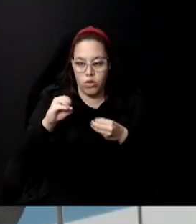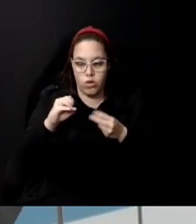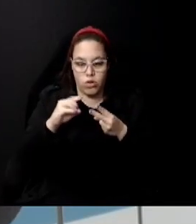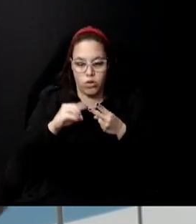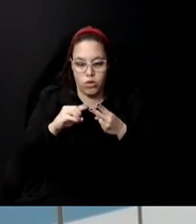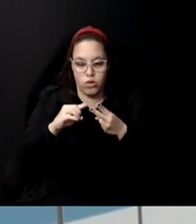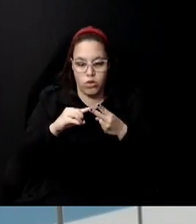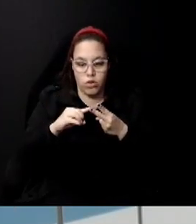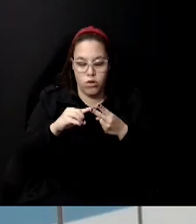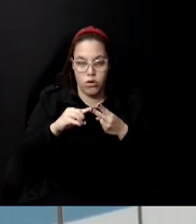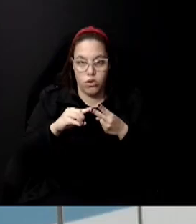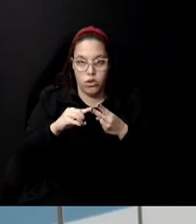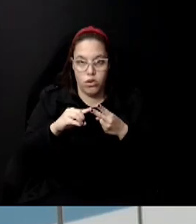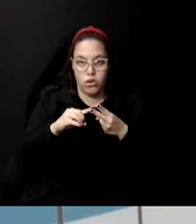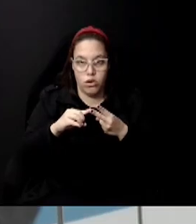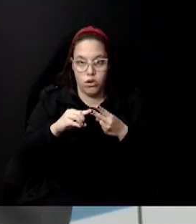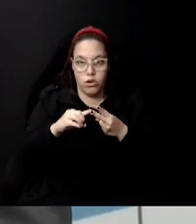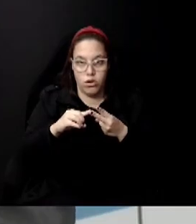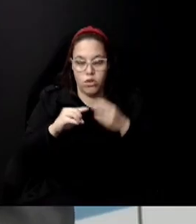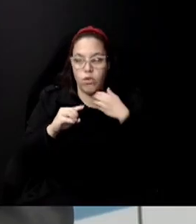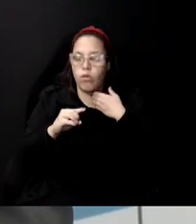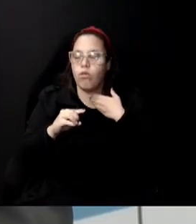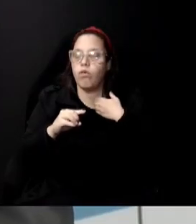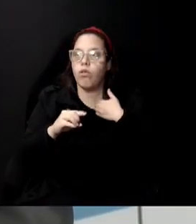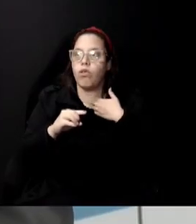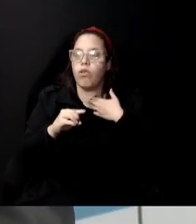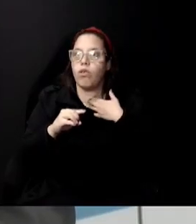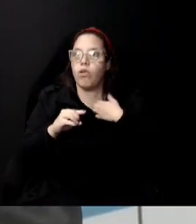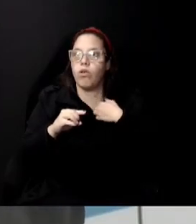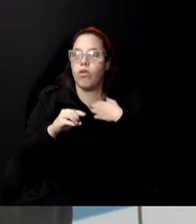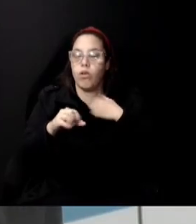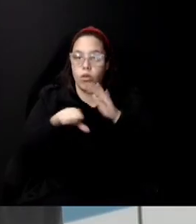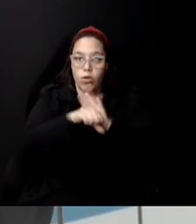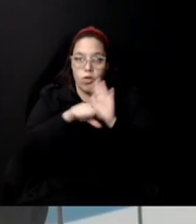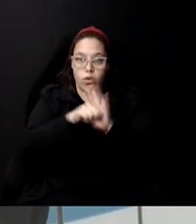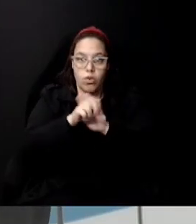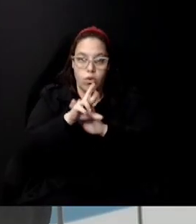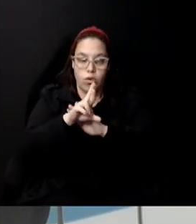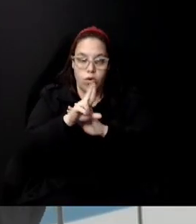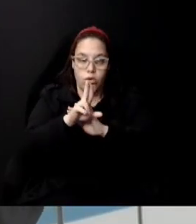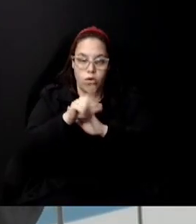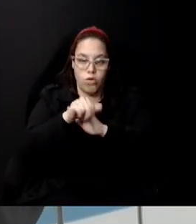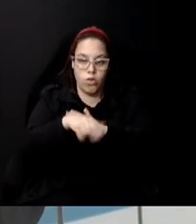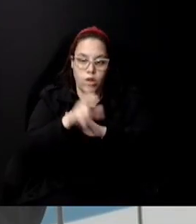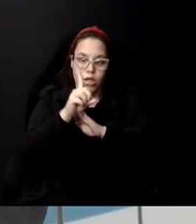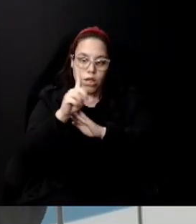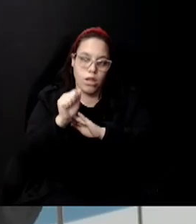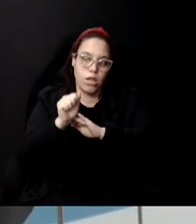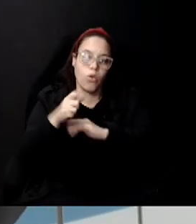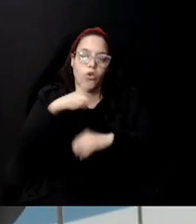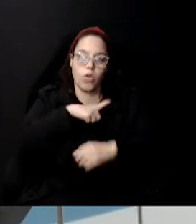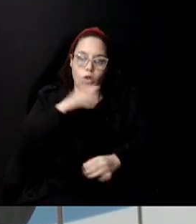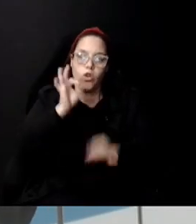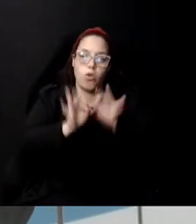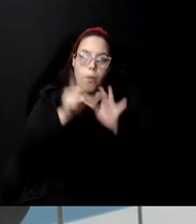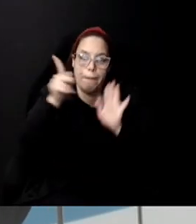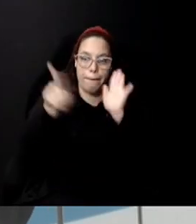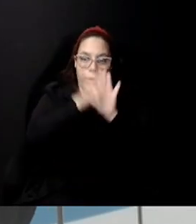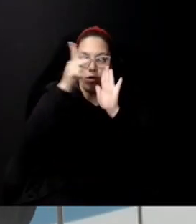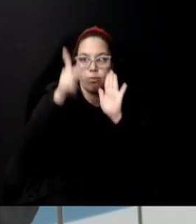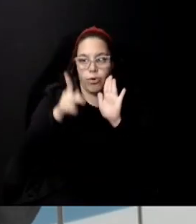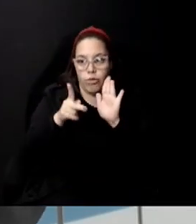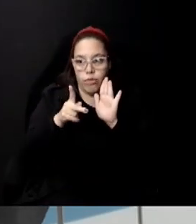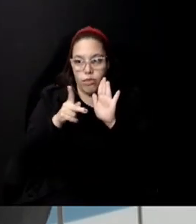na ex-Iugoslávia, Tribunal Penal Internacional para os crimes cometidos em Ruanda. Mas hoje a gente tem um tribunal permanente que fica na Haia,